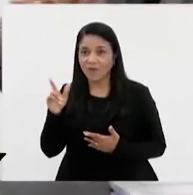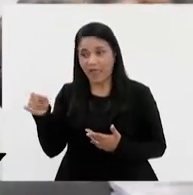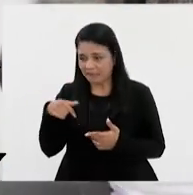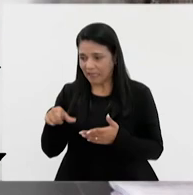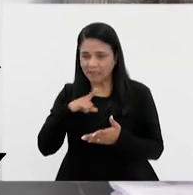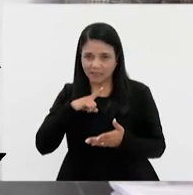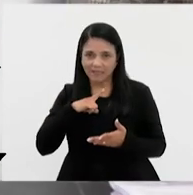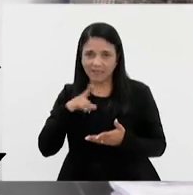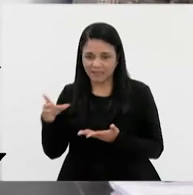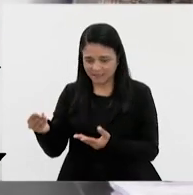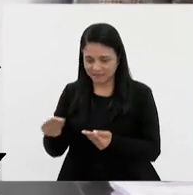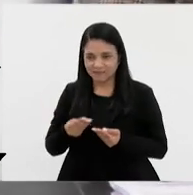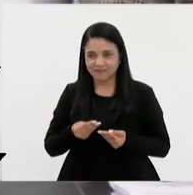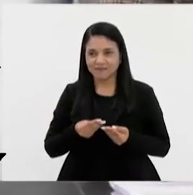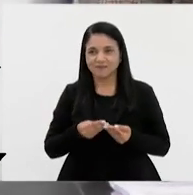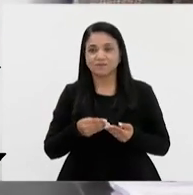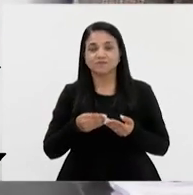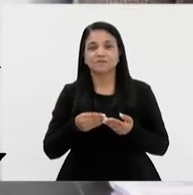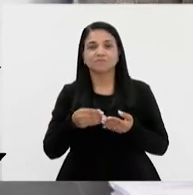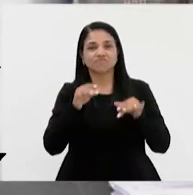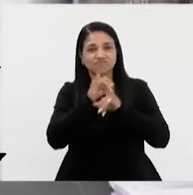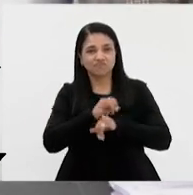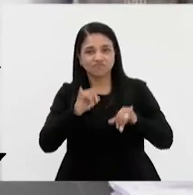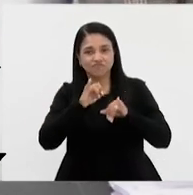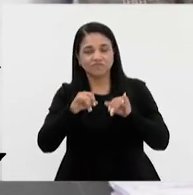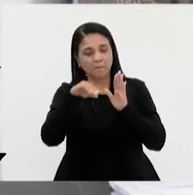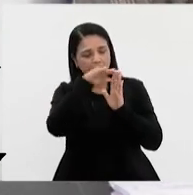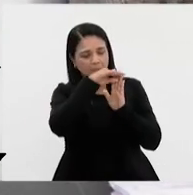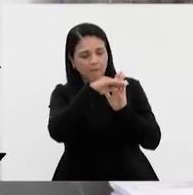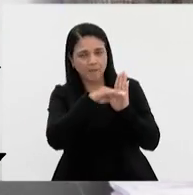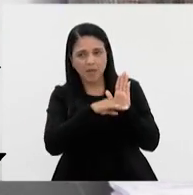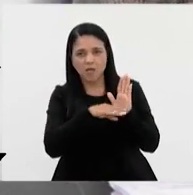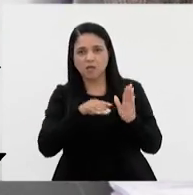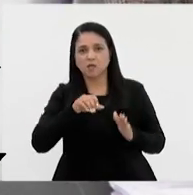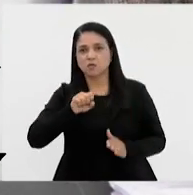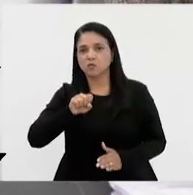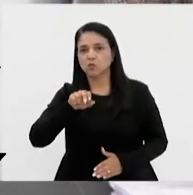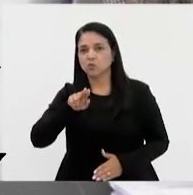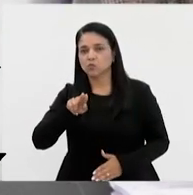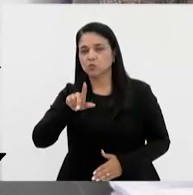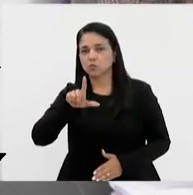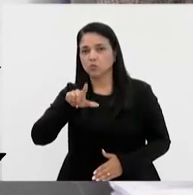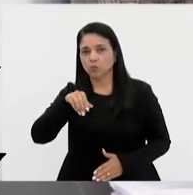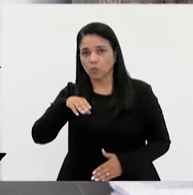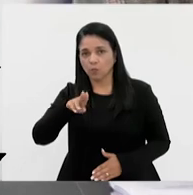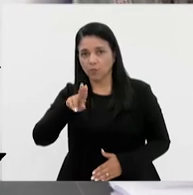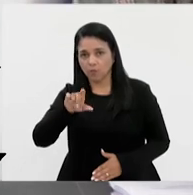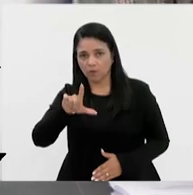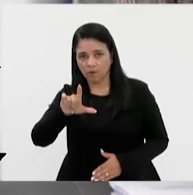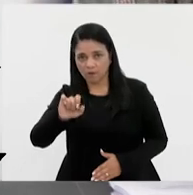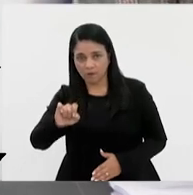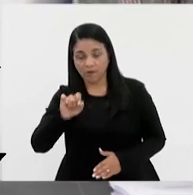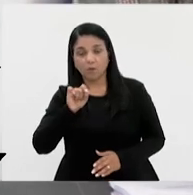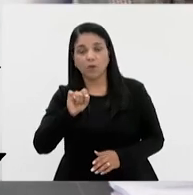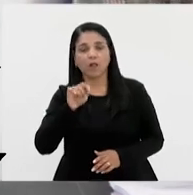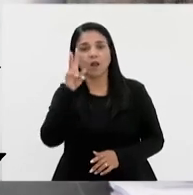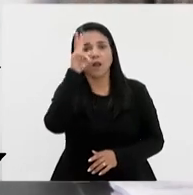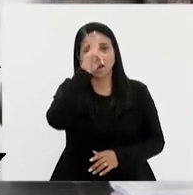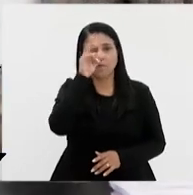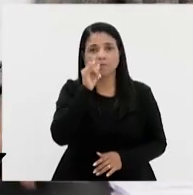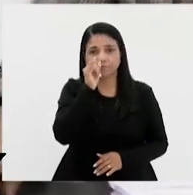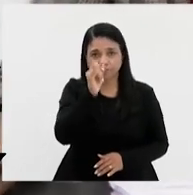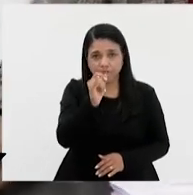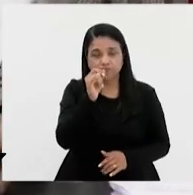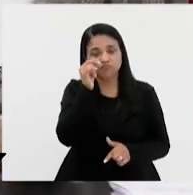aqui. O boletim de súmulas, importante. Só para relembrar que esse tem sido